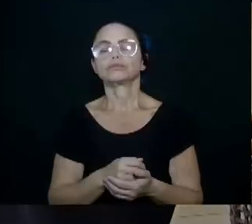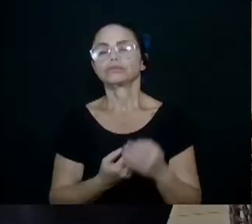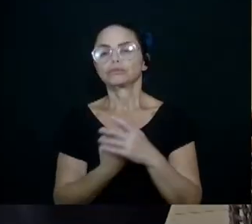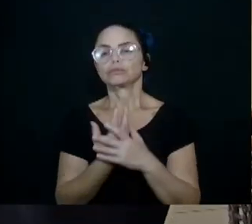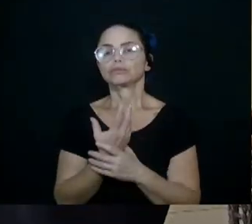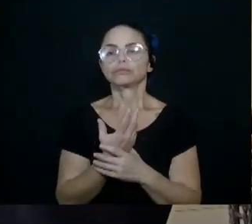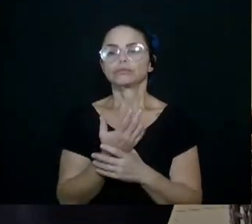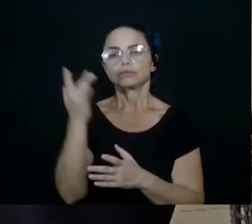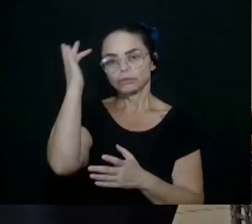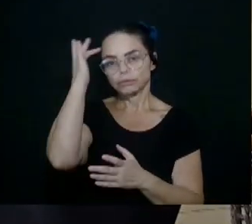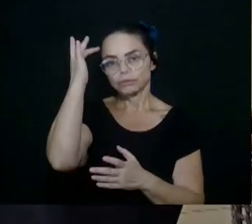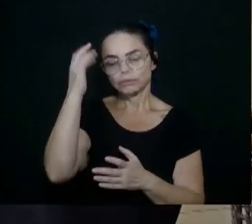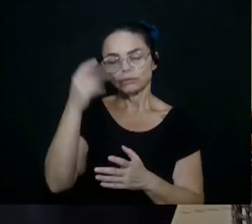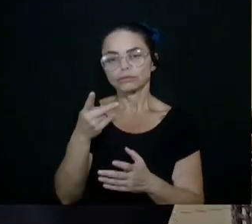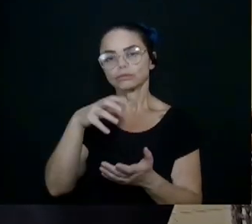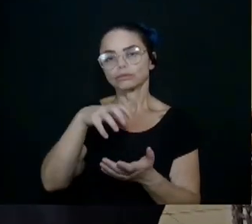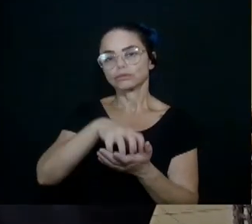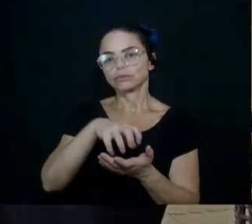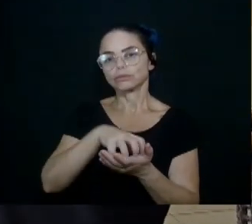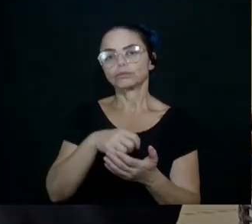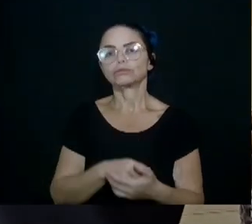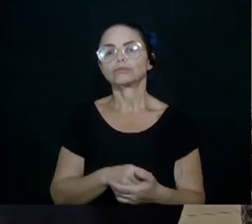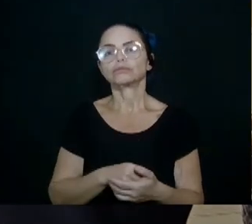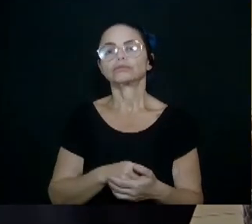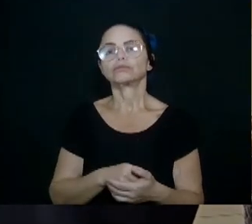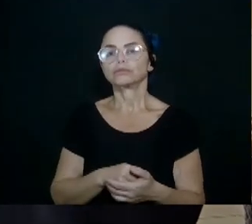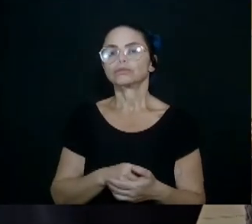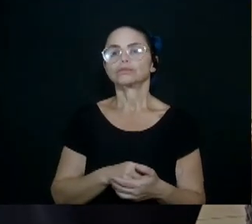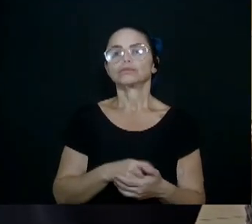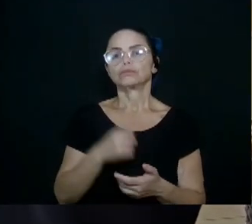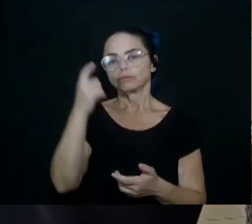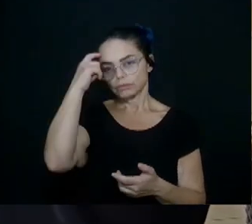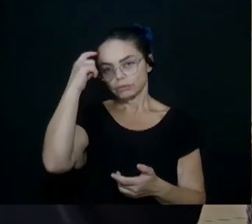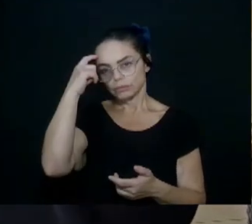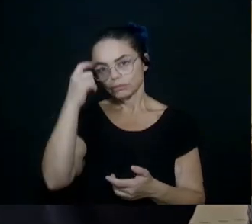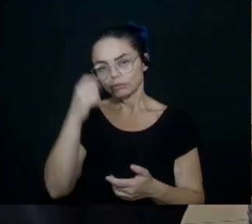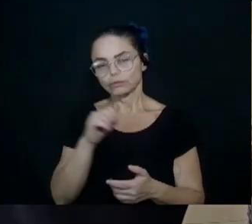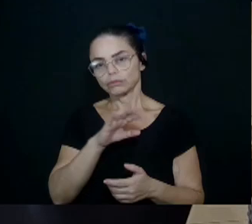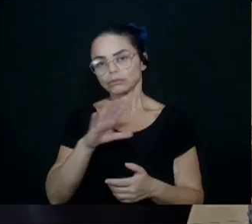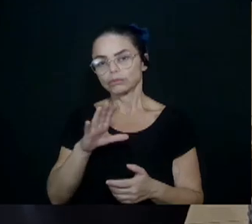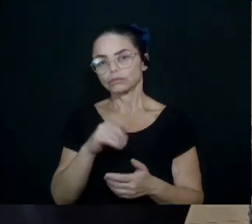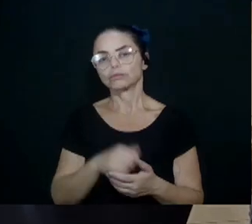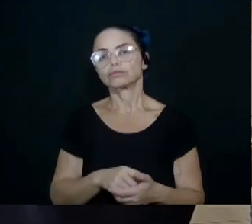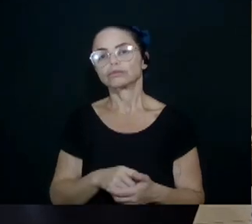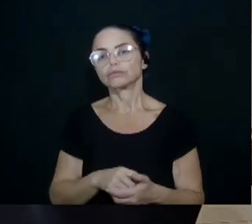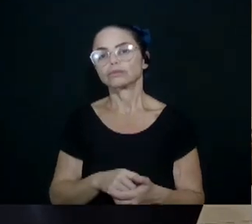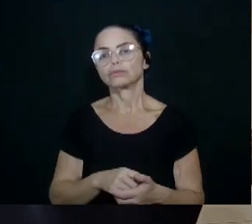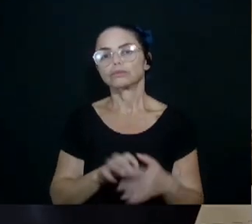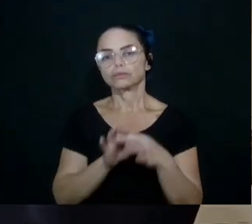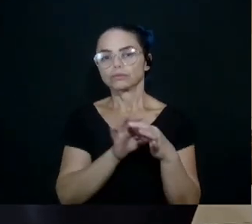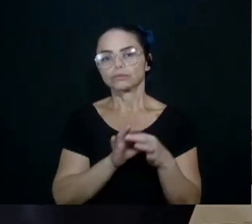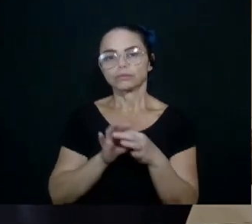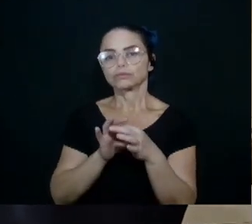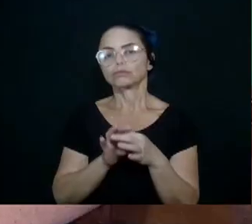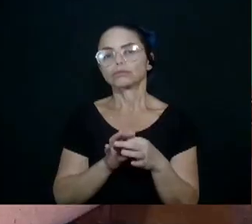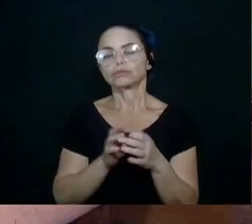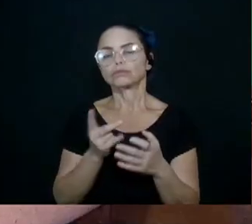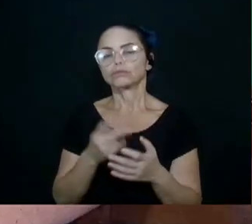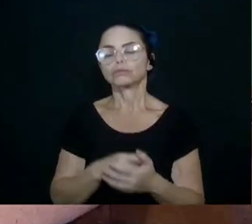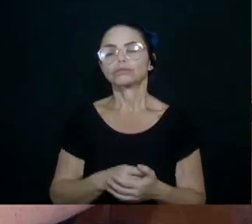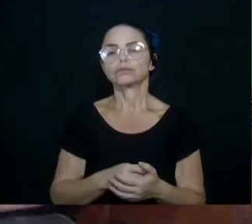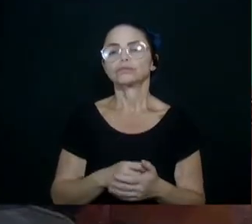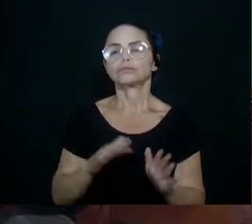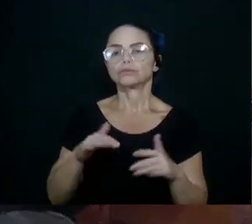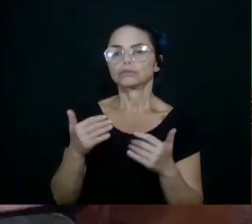segunda unidade e aí dentro disso pensar claramente em escalar num nível de franquia. E a segunda unidade, vem quando?